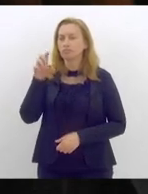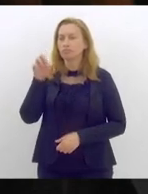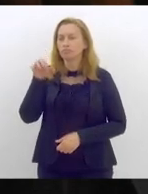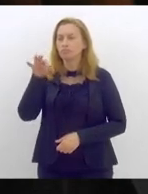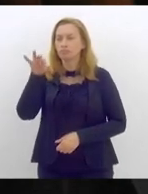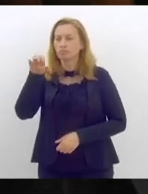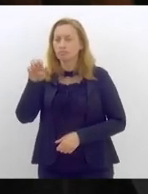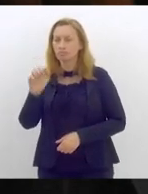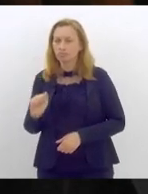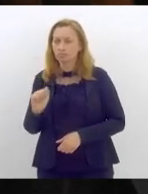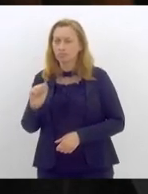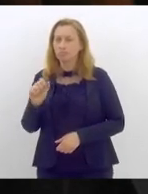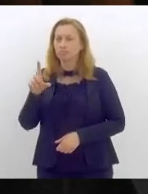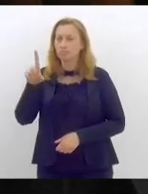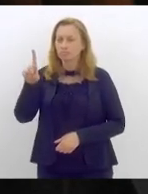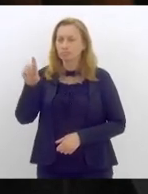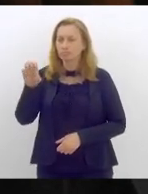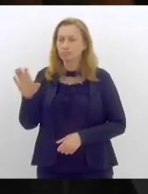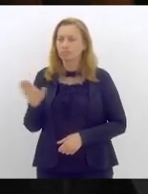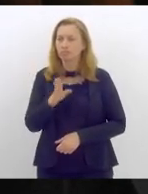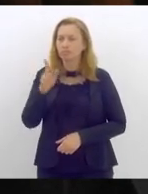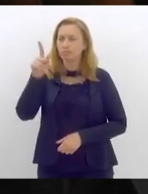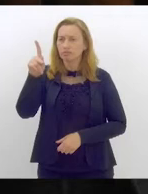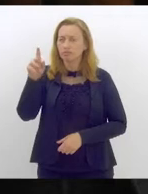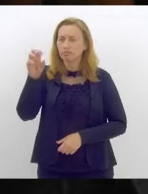isto no ano de 2009